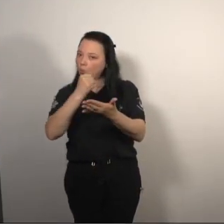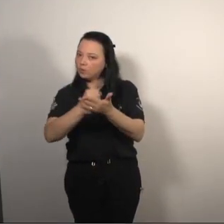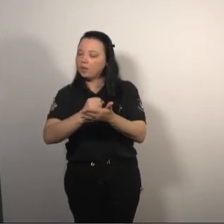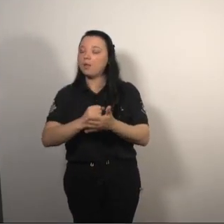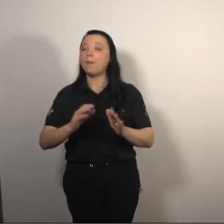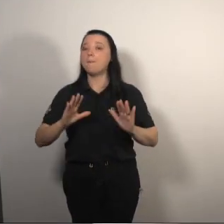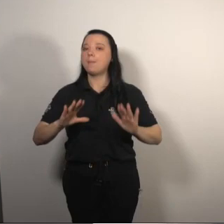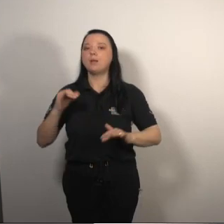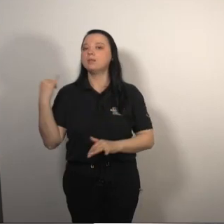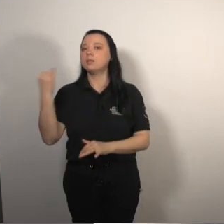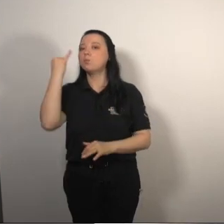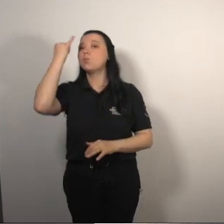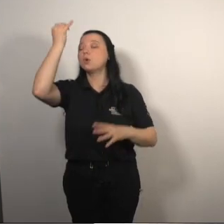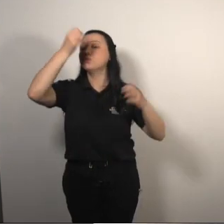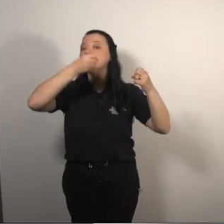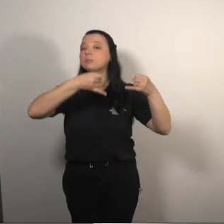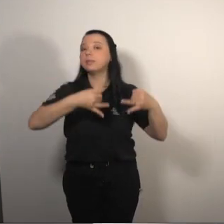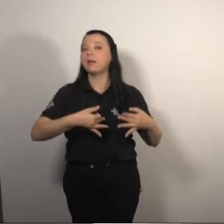que